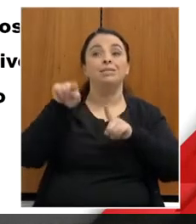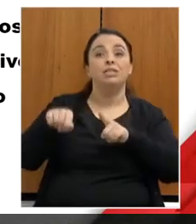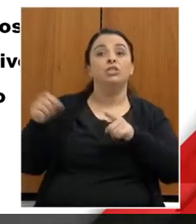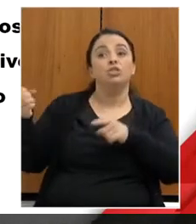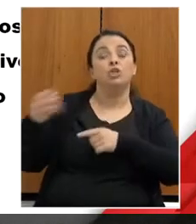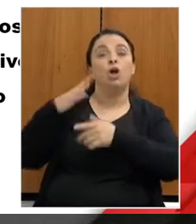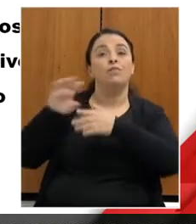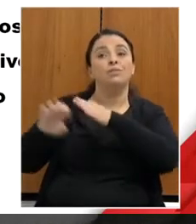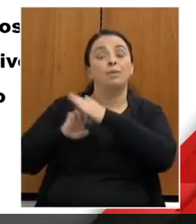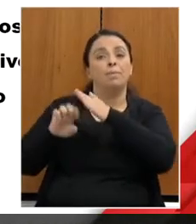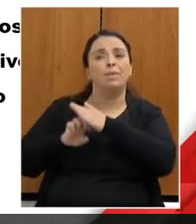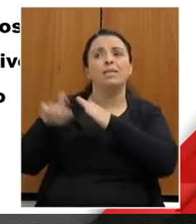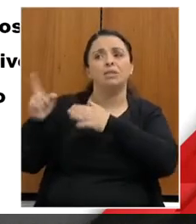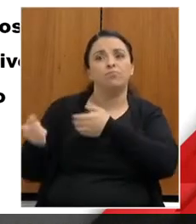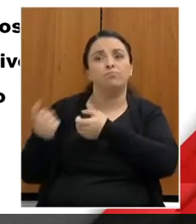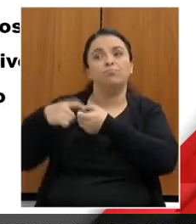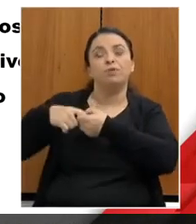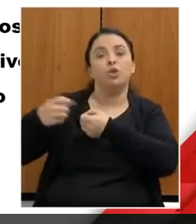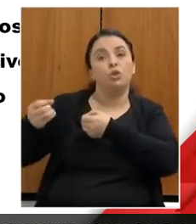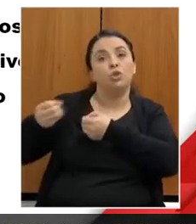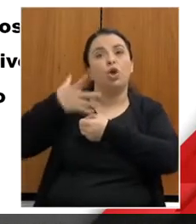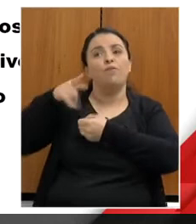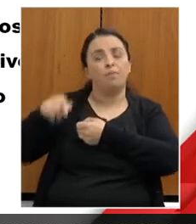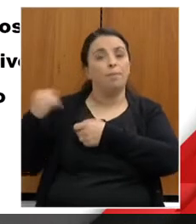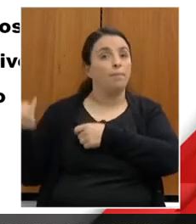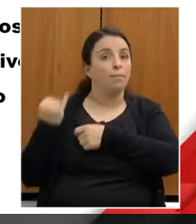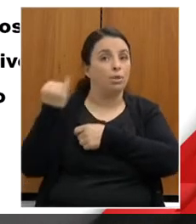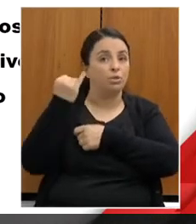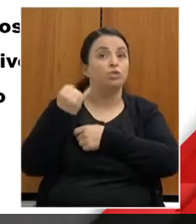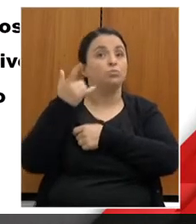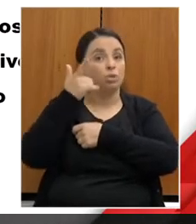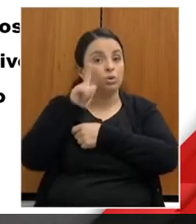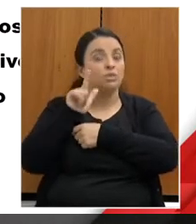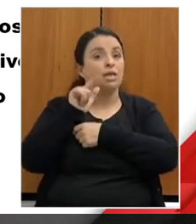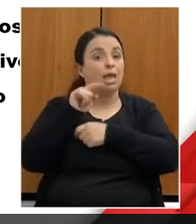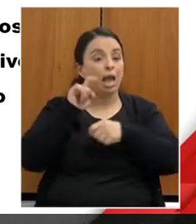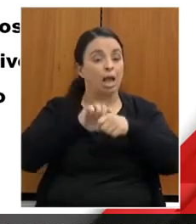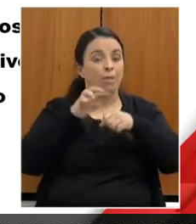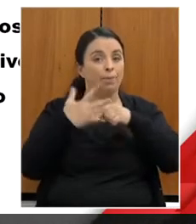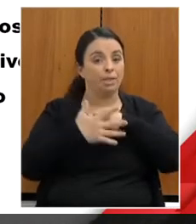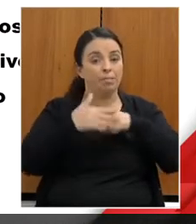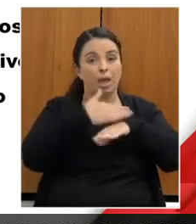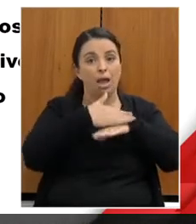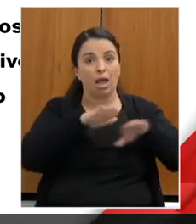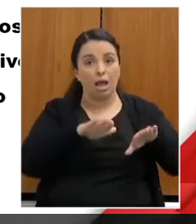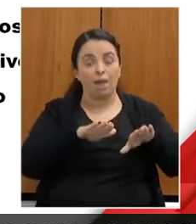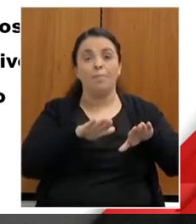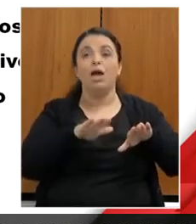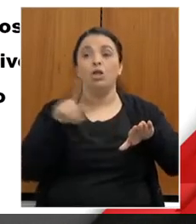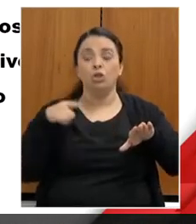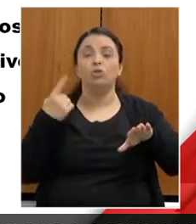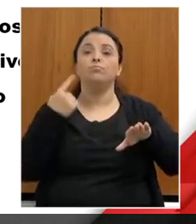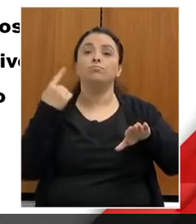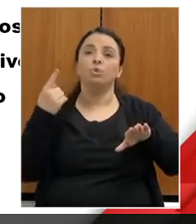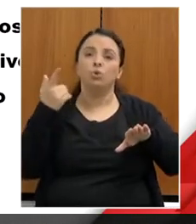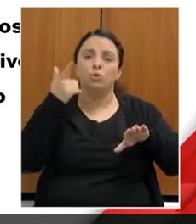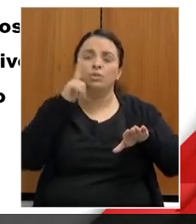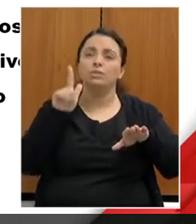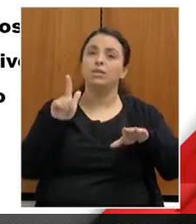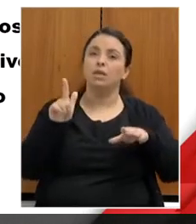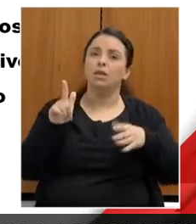novos vínculos, será fundamental para que a gente, pós pandemia, ou pós esse momento crítico, consiga tirar aí esse